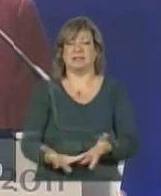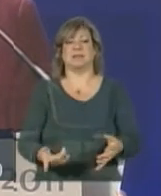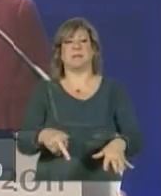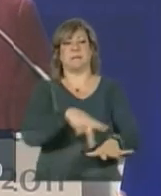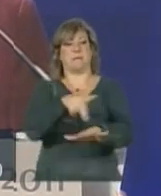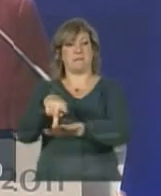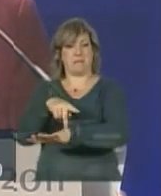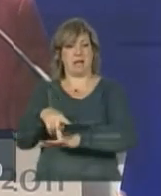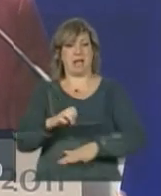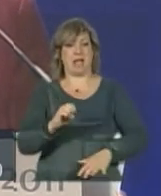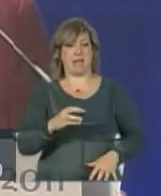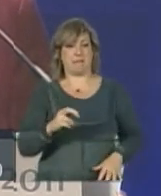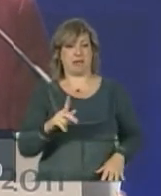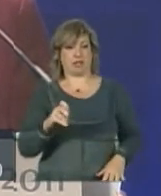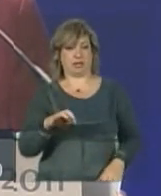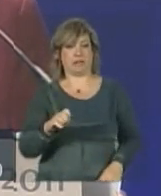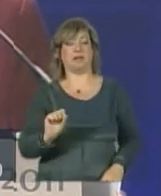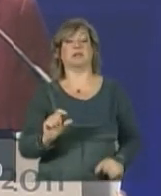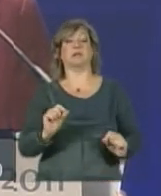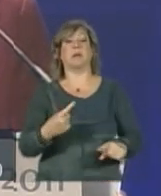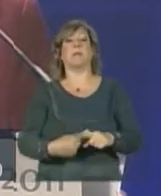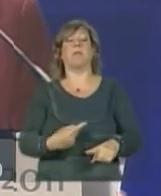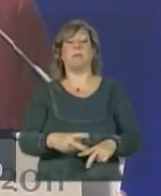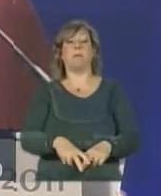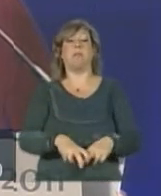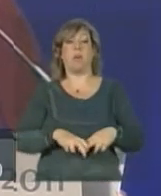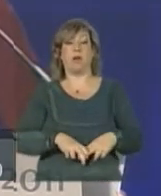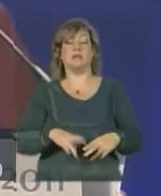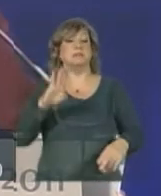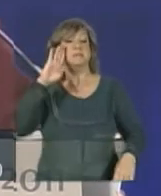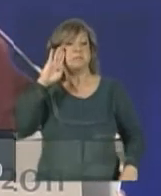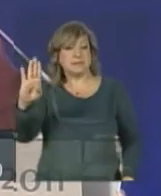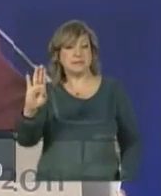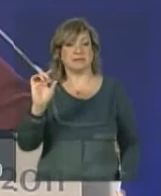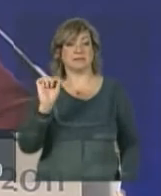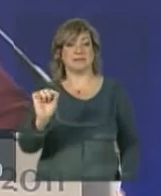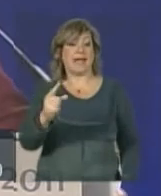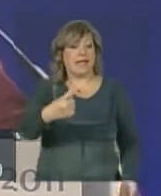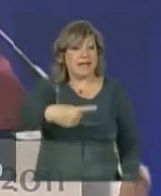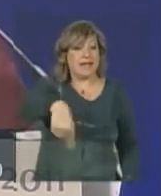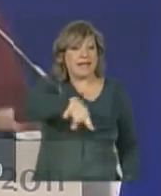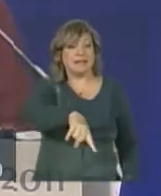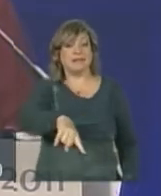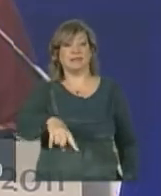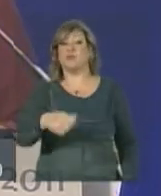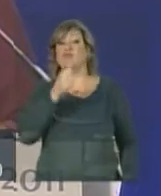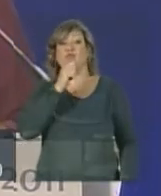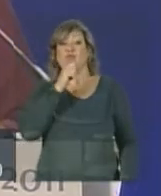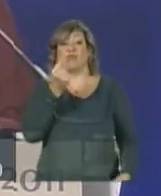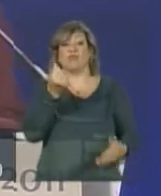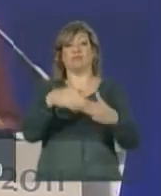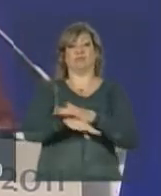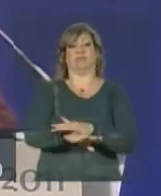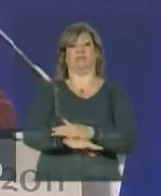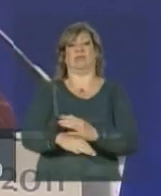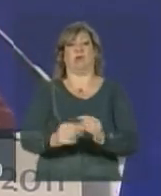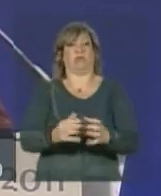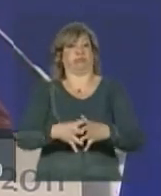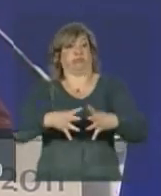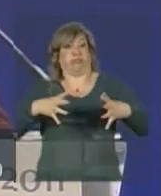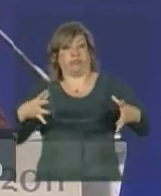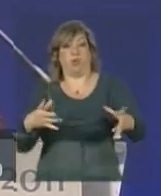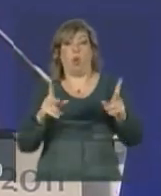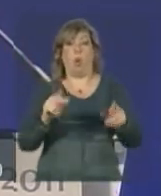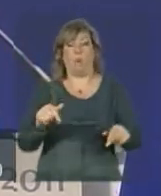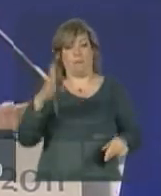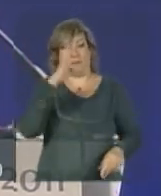países emergentes, através das, principalmente aqueles que não detêm reservas volumosas como